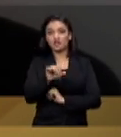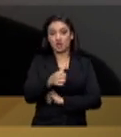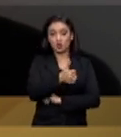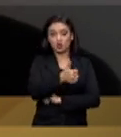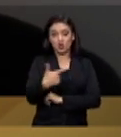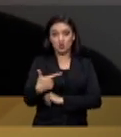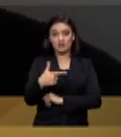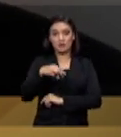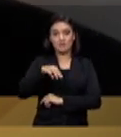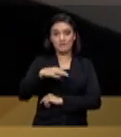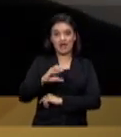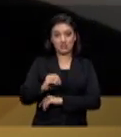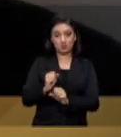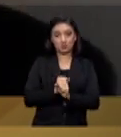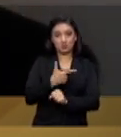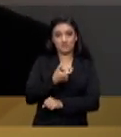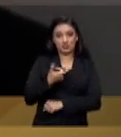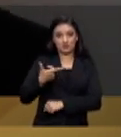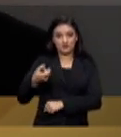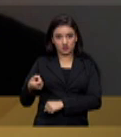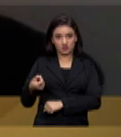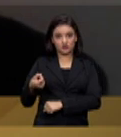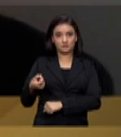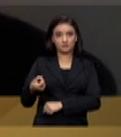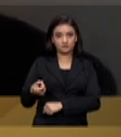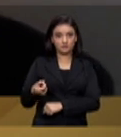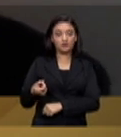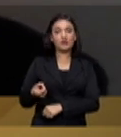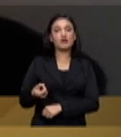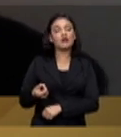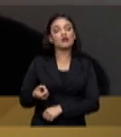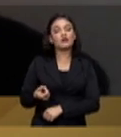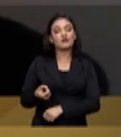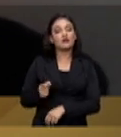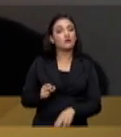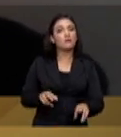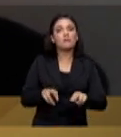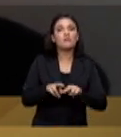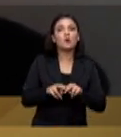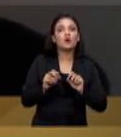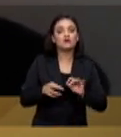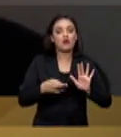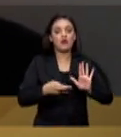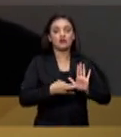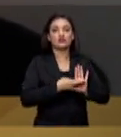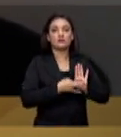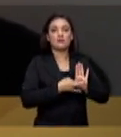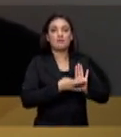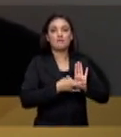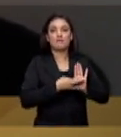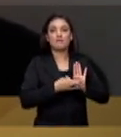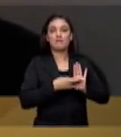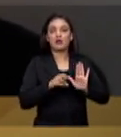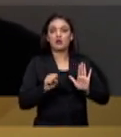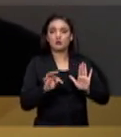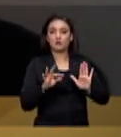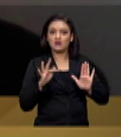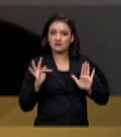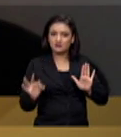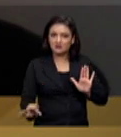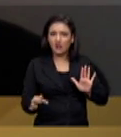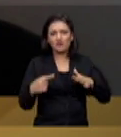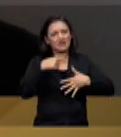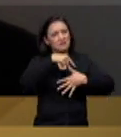de março de 2020, com fundamento no regimento interno do Supremo Tribunal Federal em